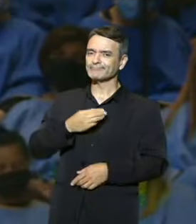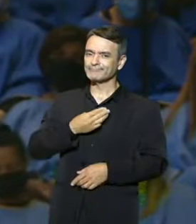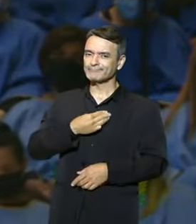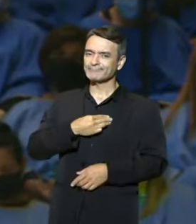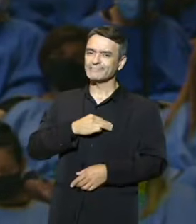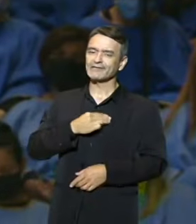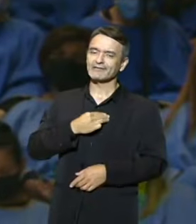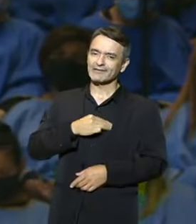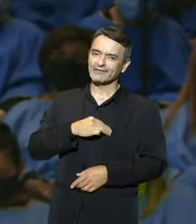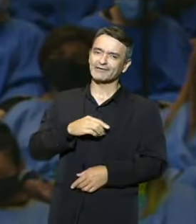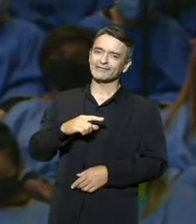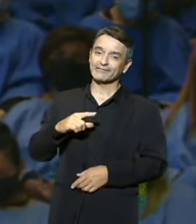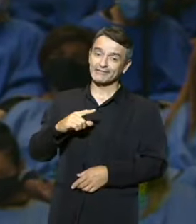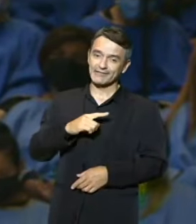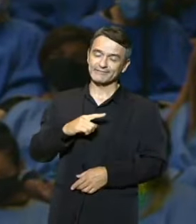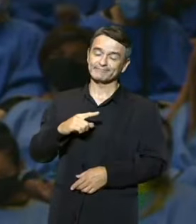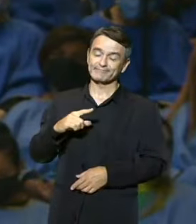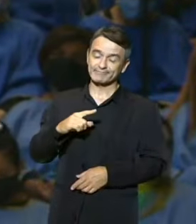misericórdia.